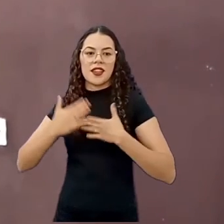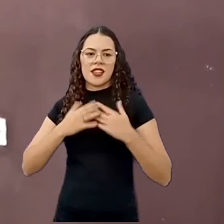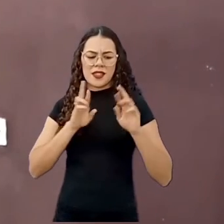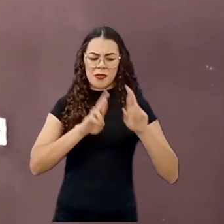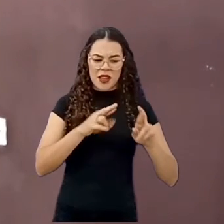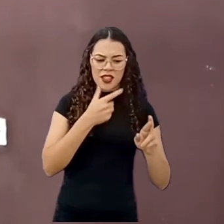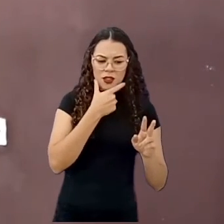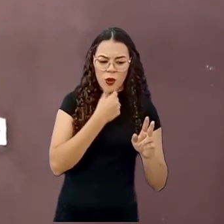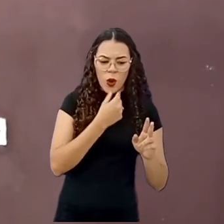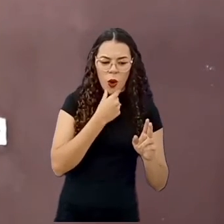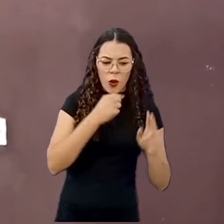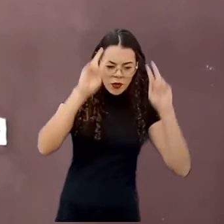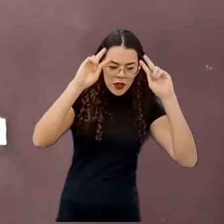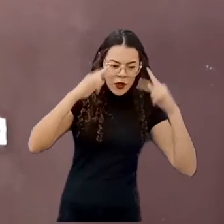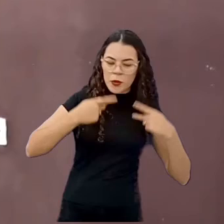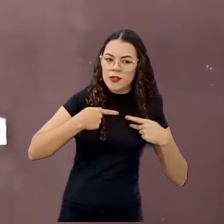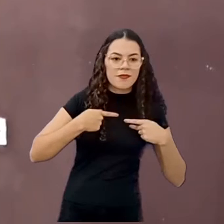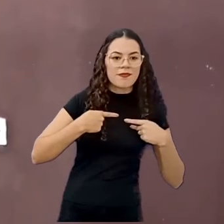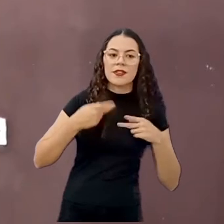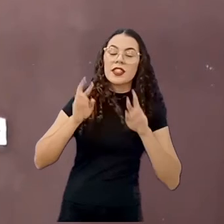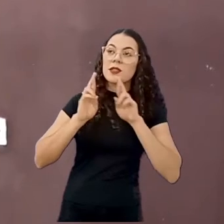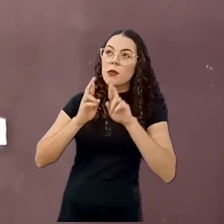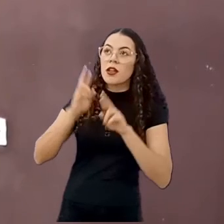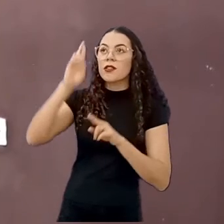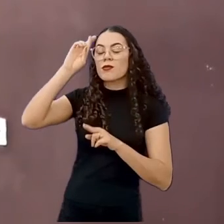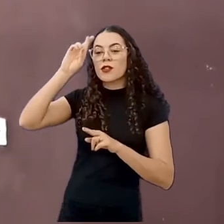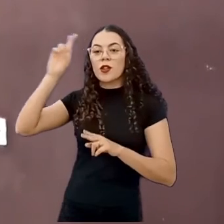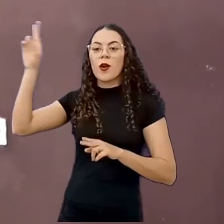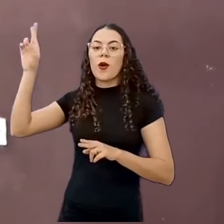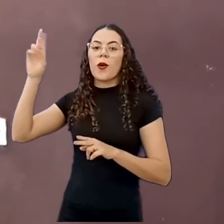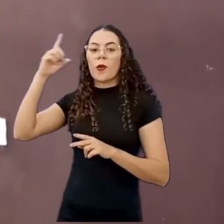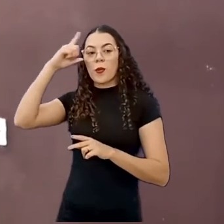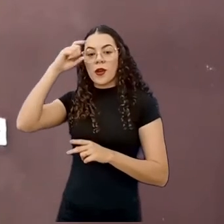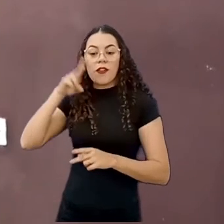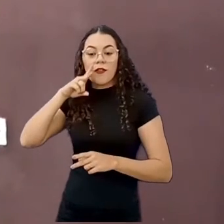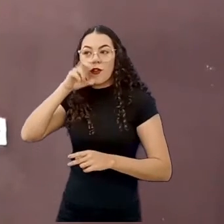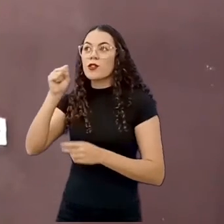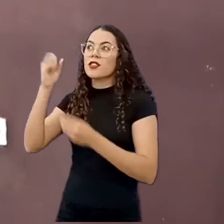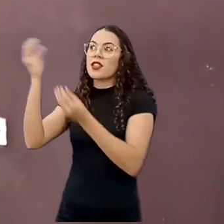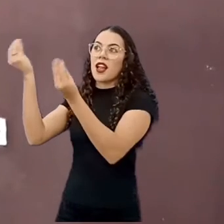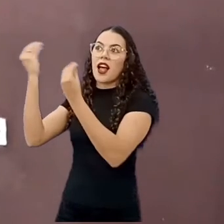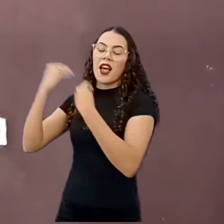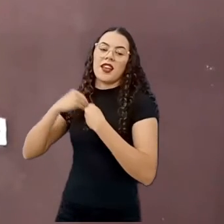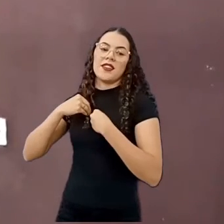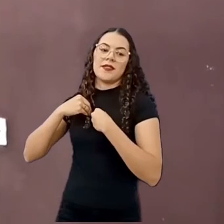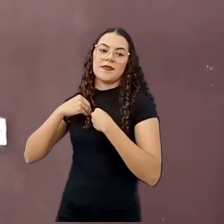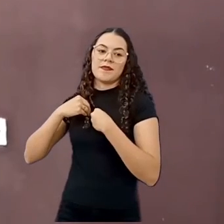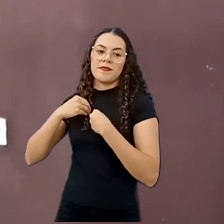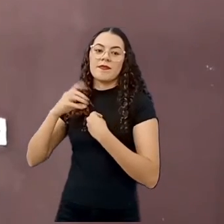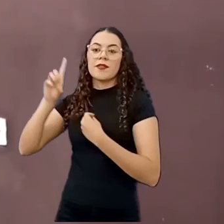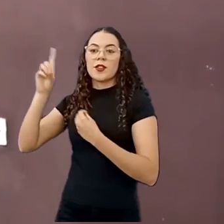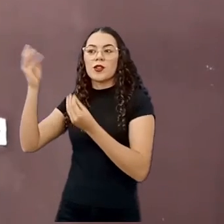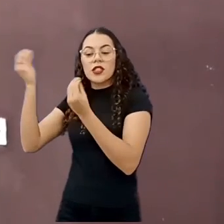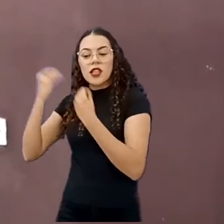homens, mas eles esperam no Senhor, porque eles têm a força do Senhor, o poder é do Senhor e não deles.